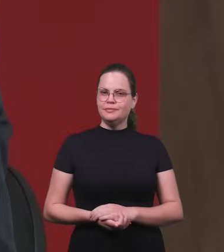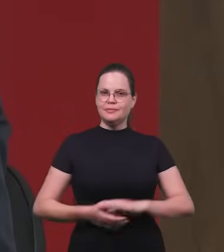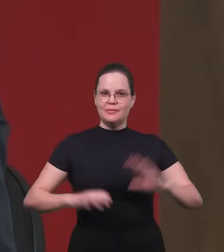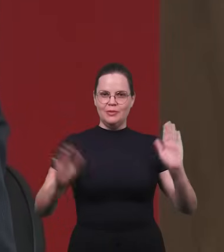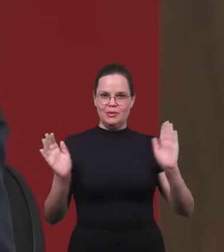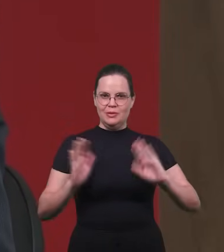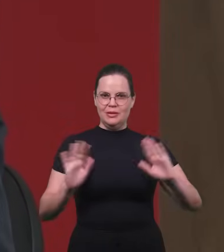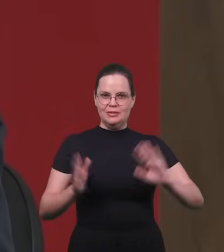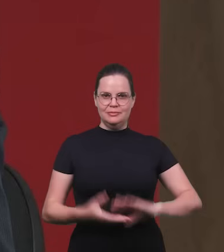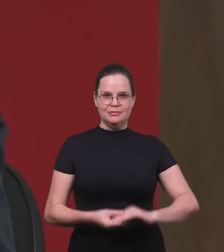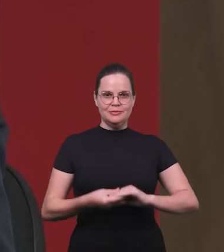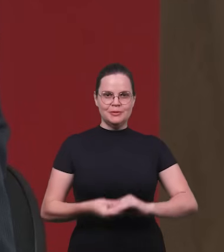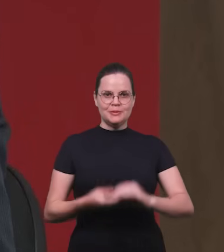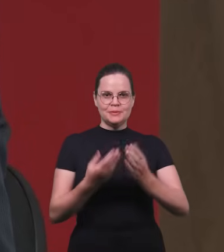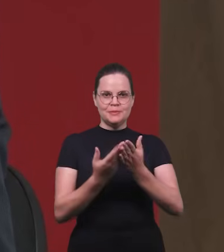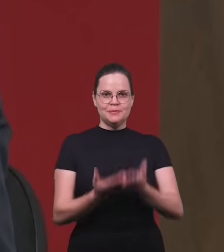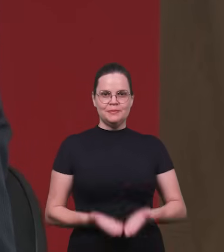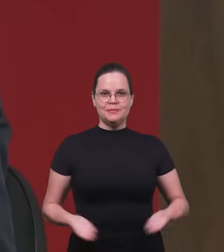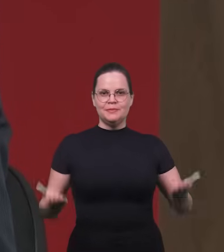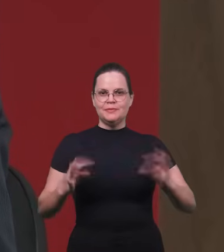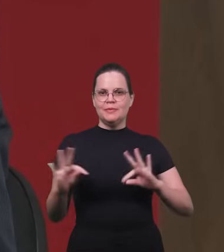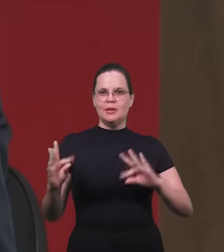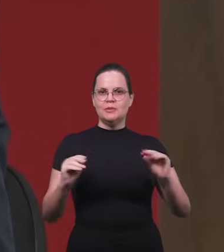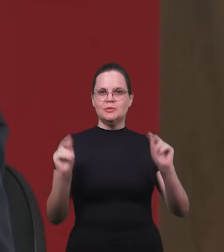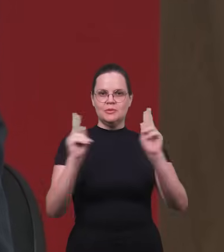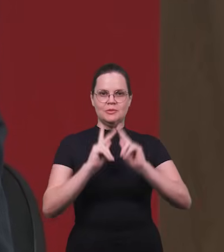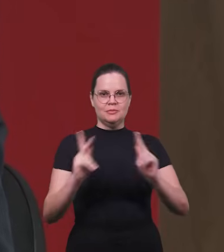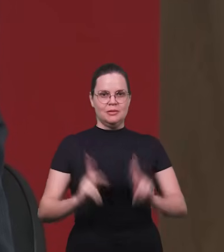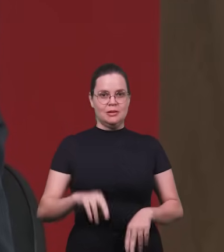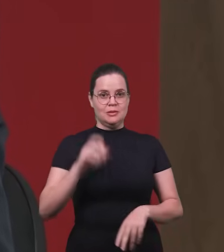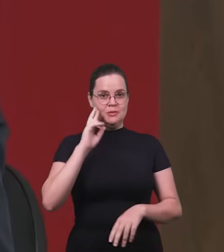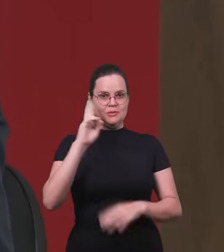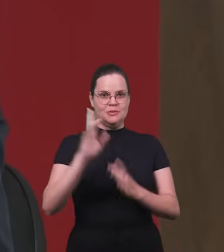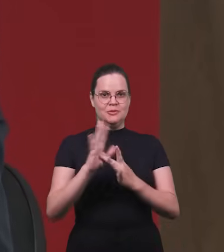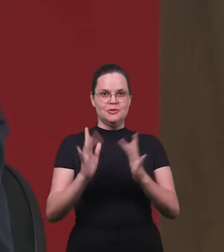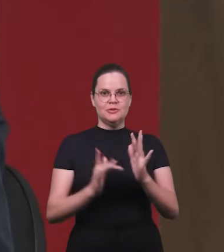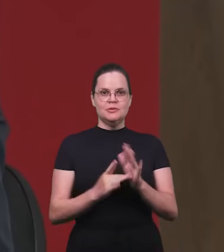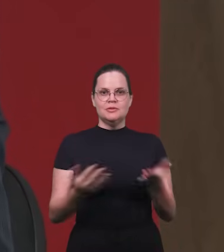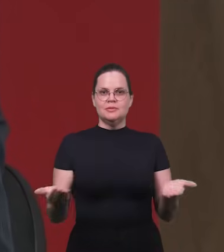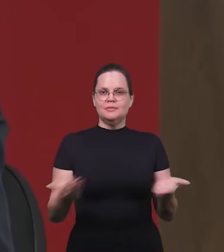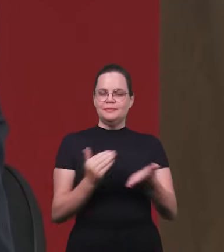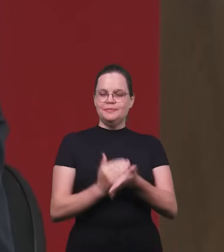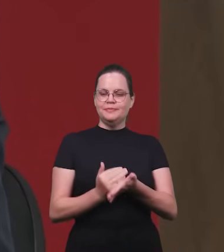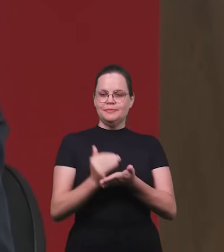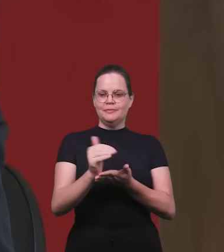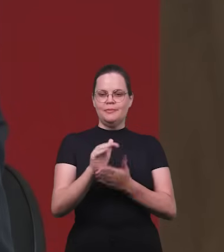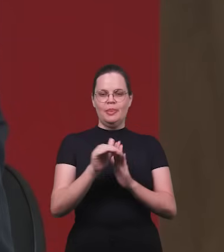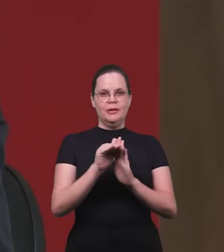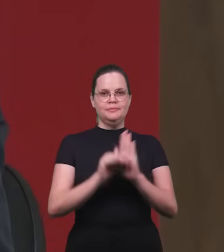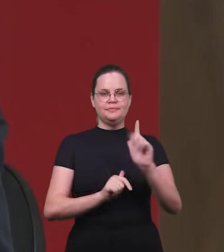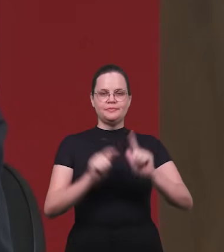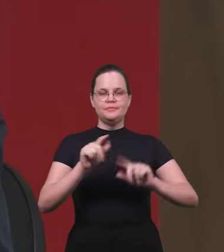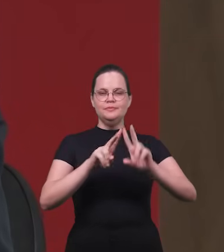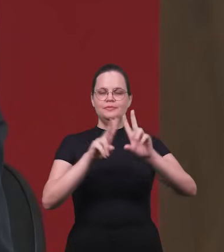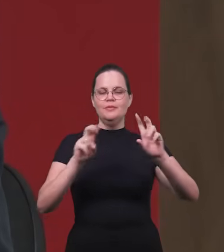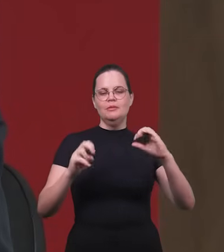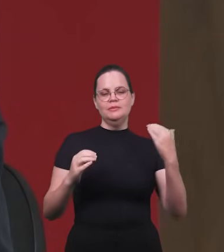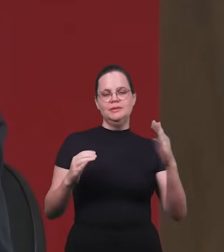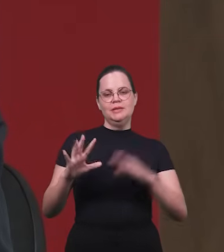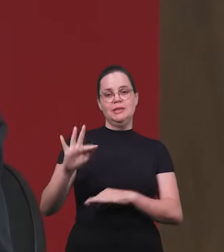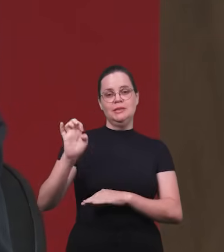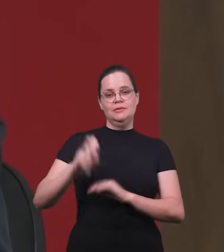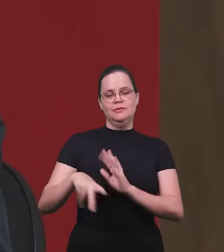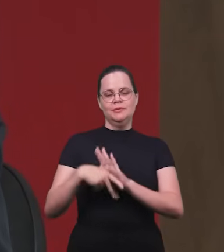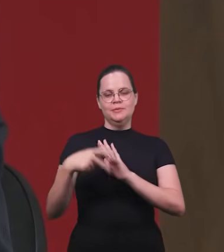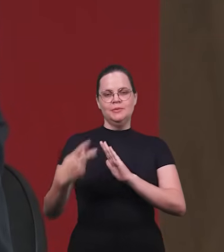Olá, eu quero saudar a todos que nos acompanham com a paz do Senhor Jesus. Este é mais um programa do Grupo Ciência e Fé da Igreja